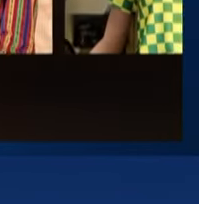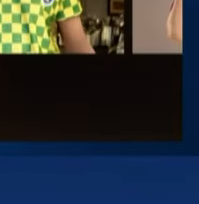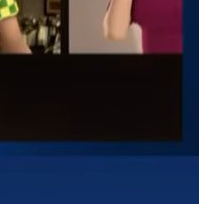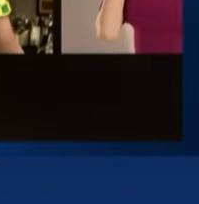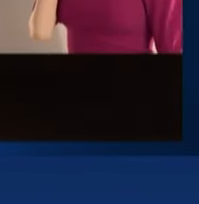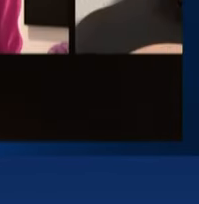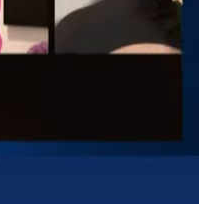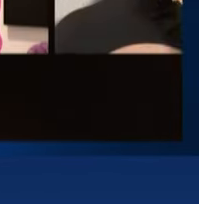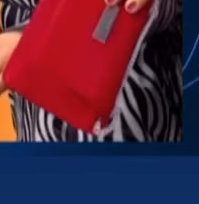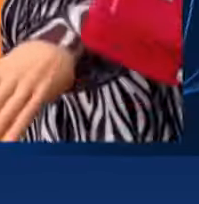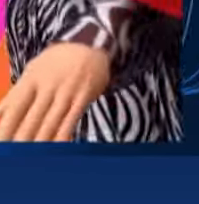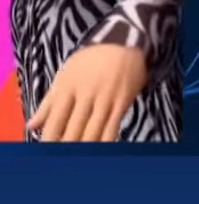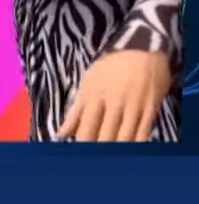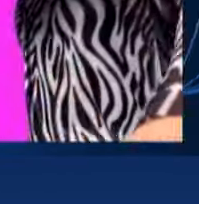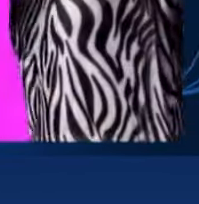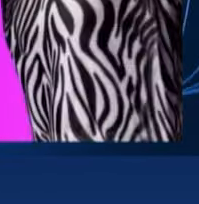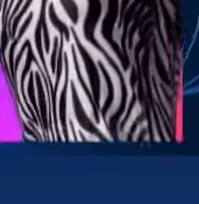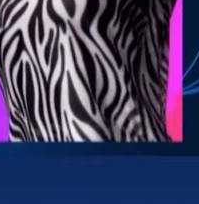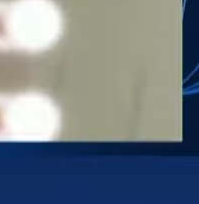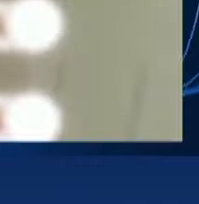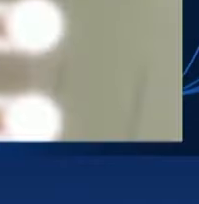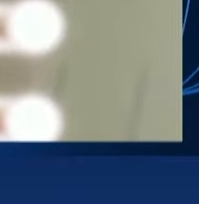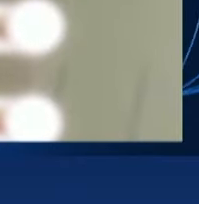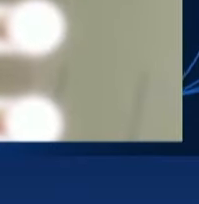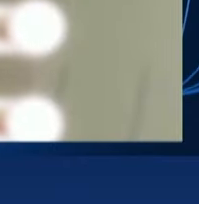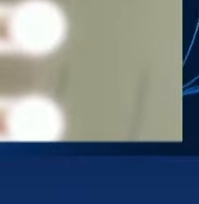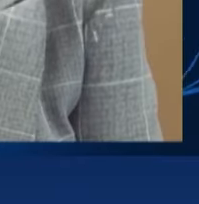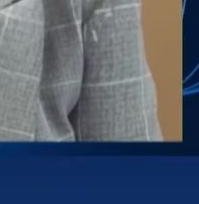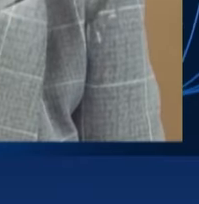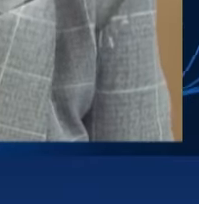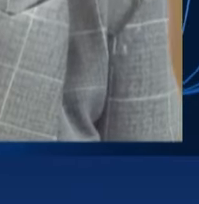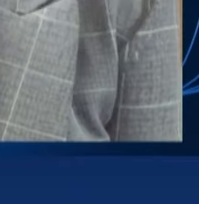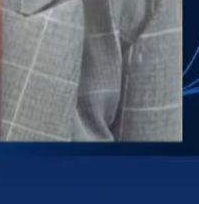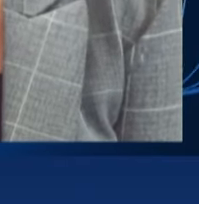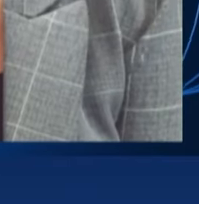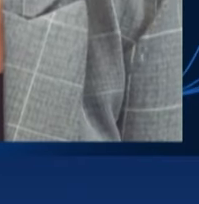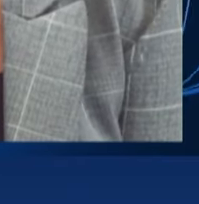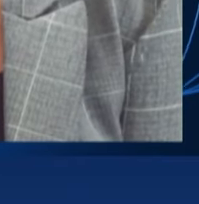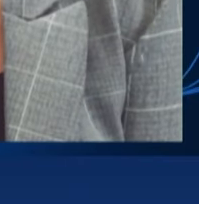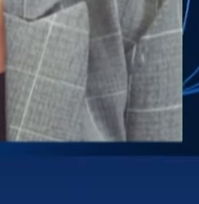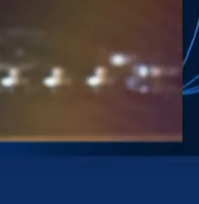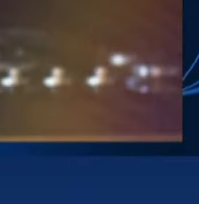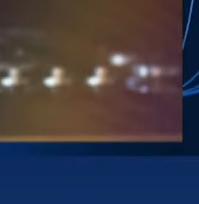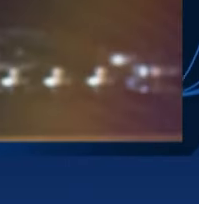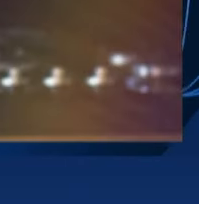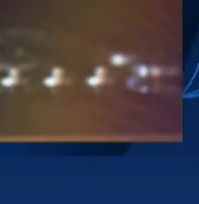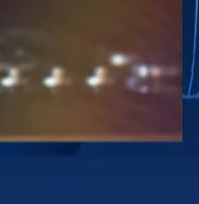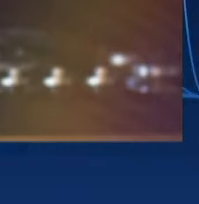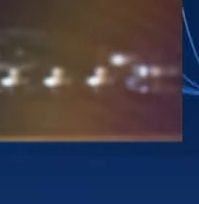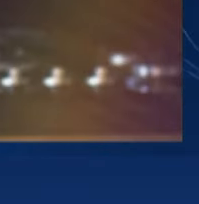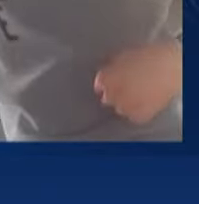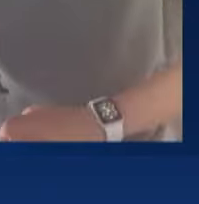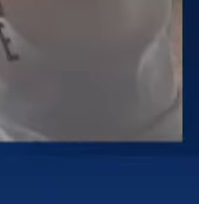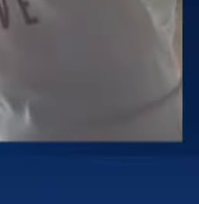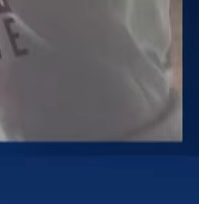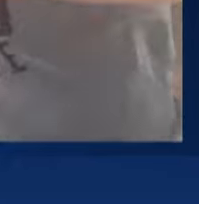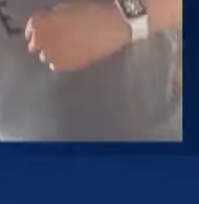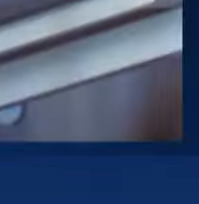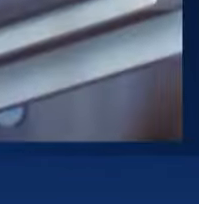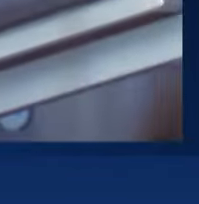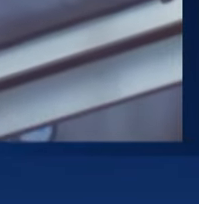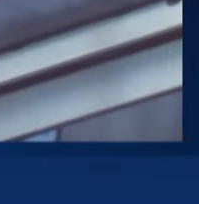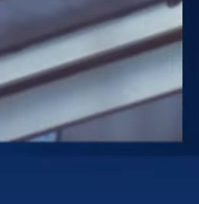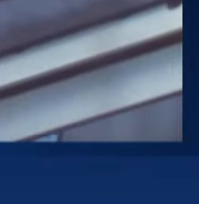atualizando ao longo dos anos se tornando a cara da empresa e passou a se chamar Lu de lá para cá o